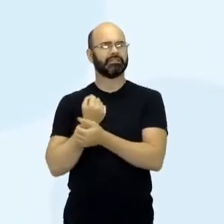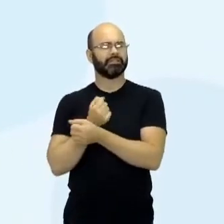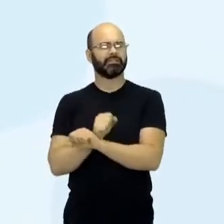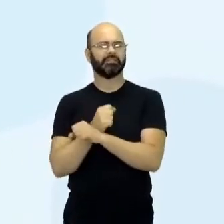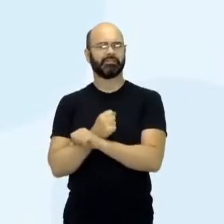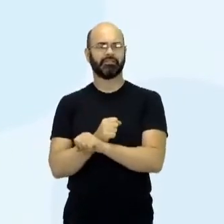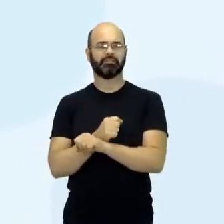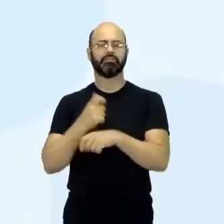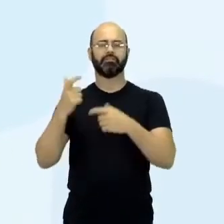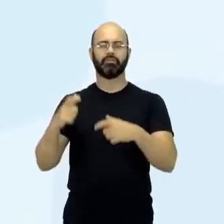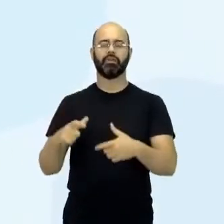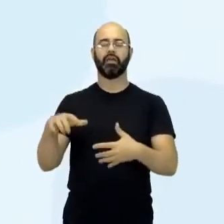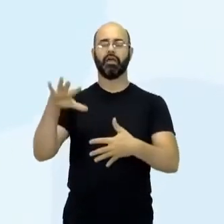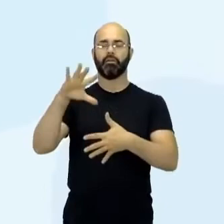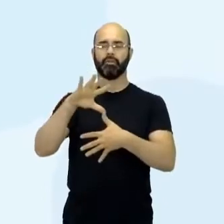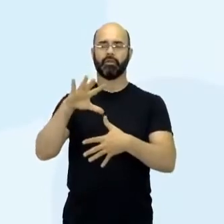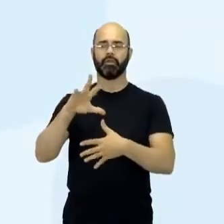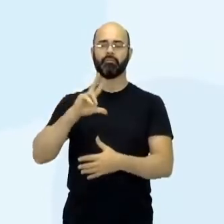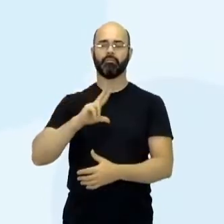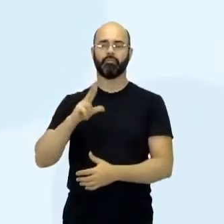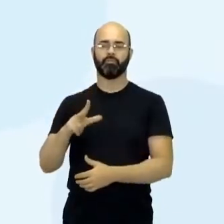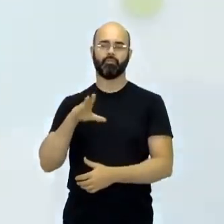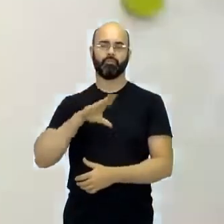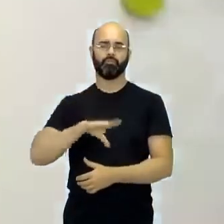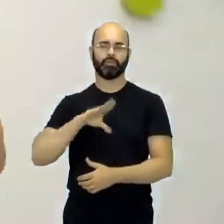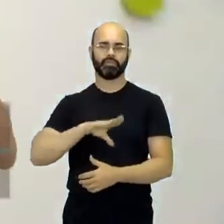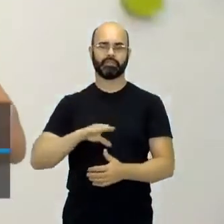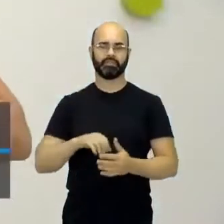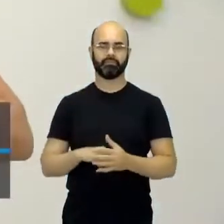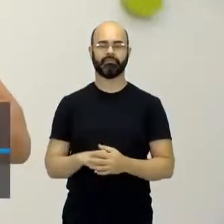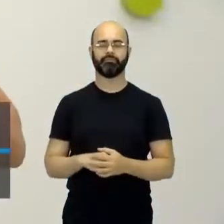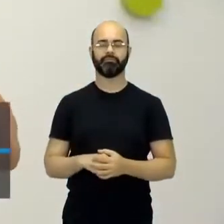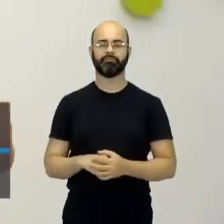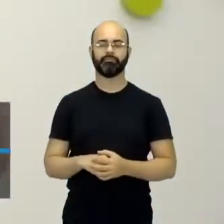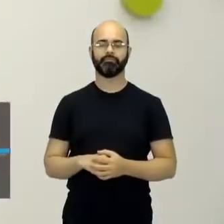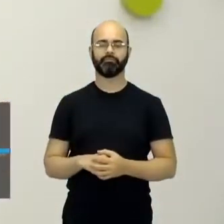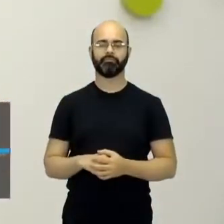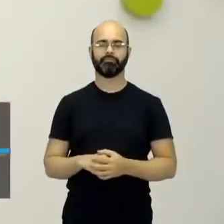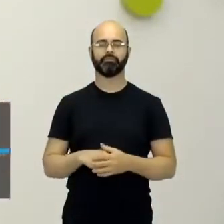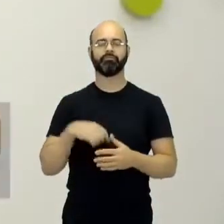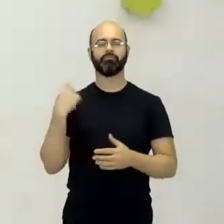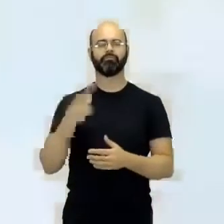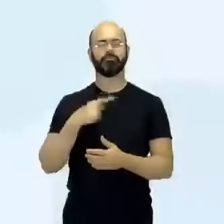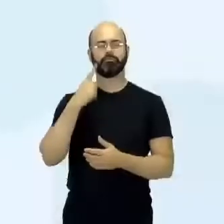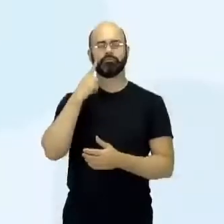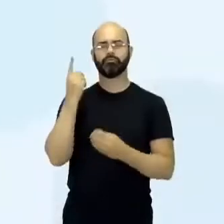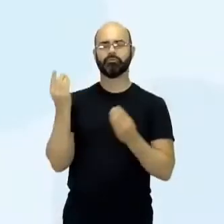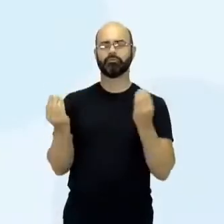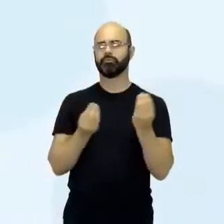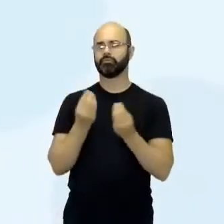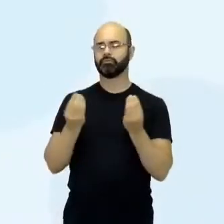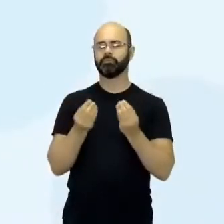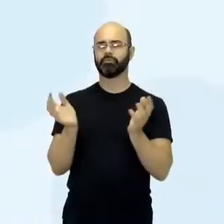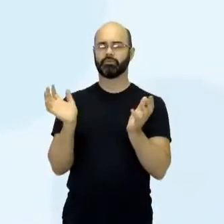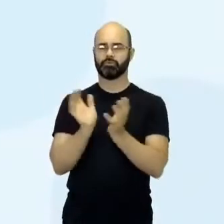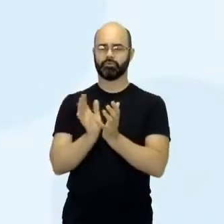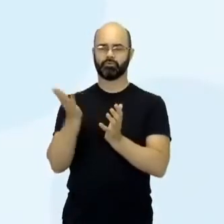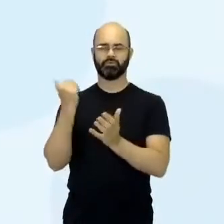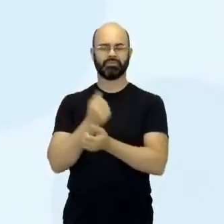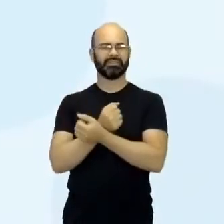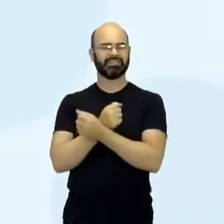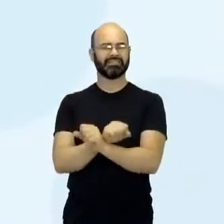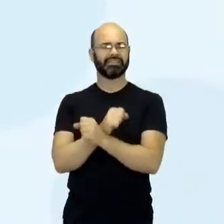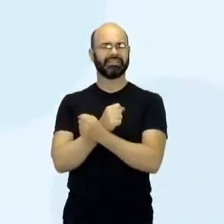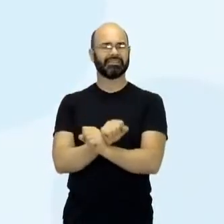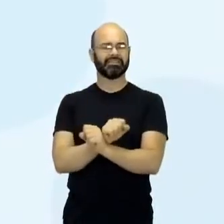na América Portuguesa. Olha só o que nós vamos fazer hoje. Nós vamos analisar as condições das pessoas